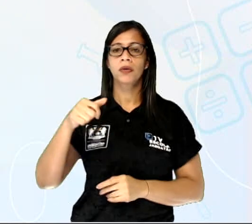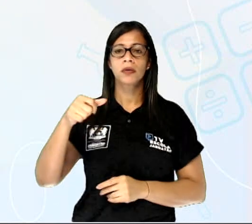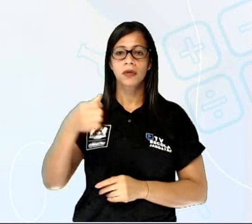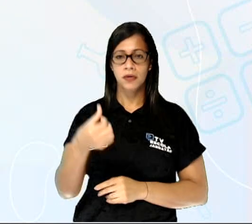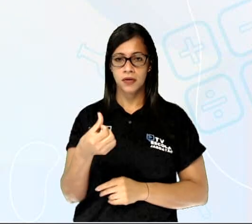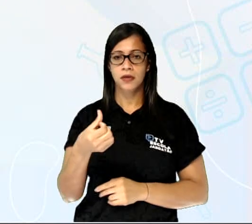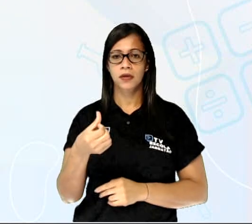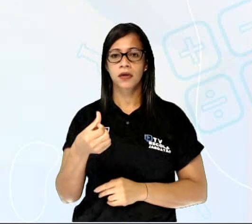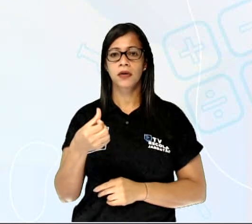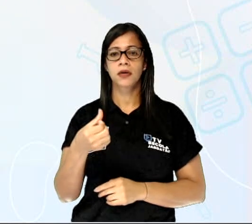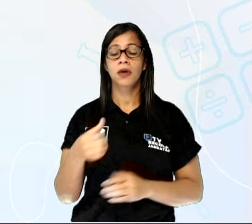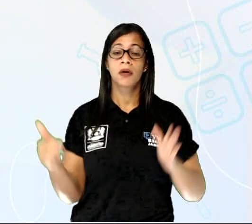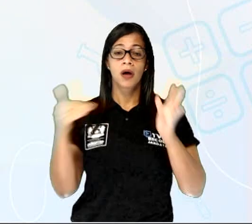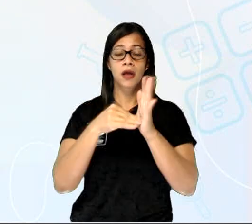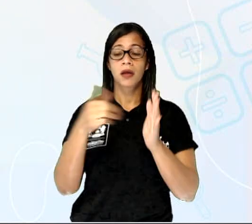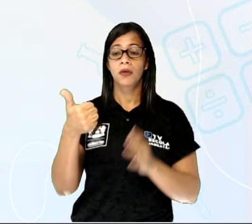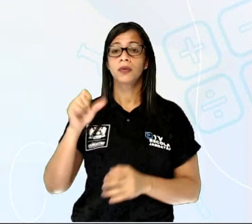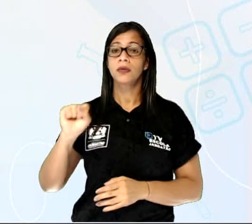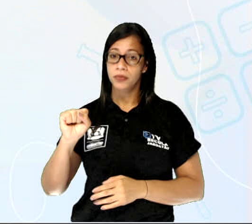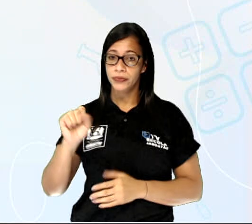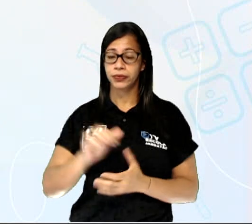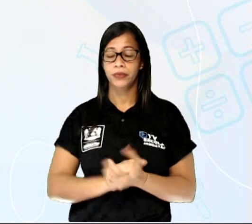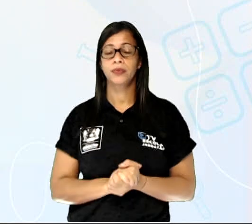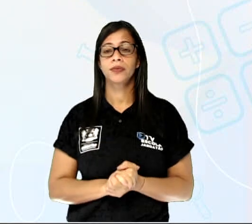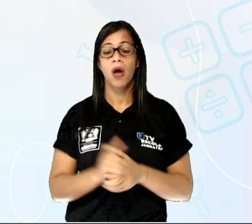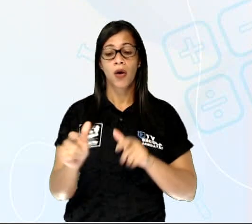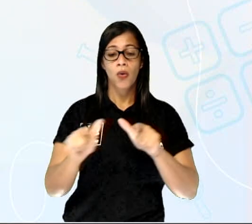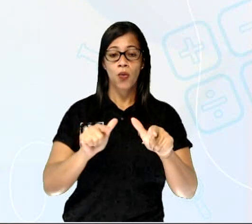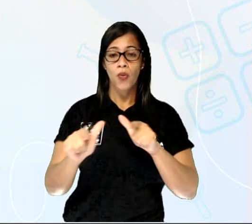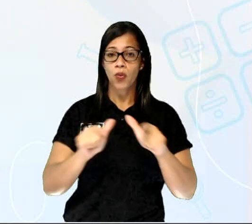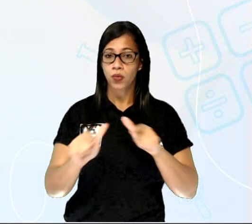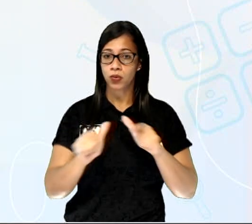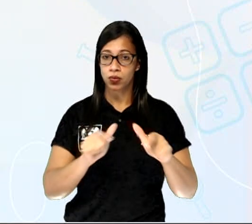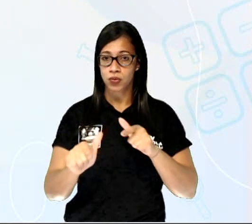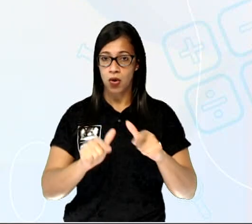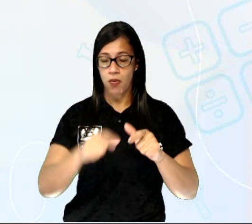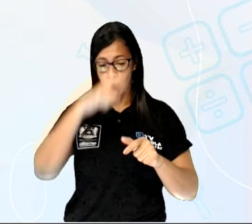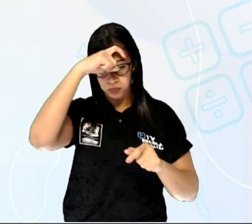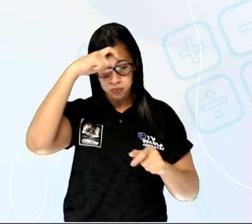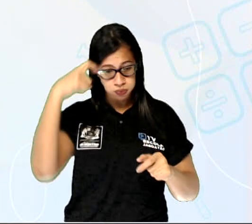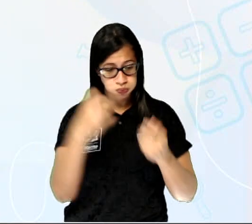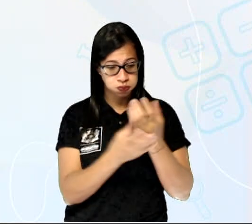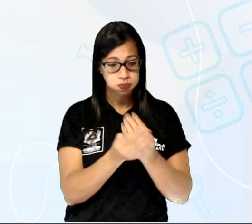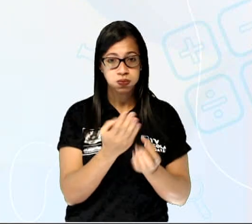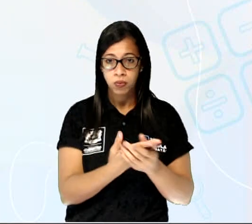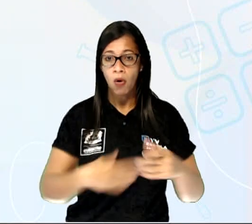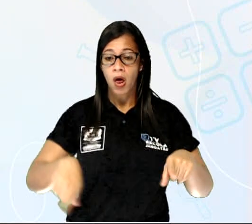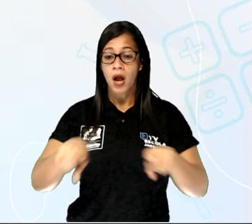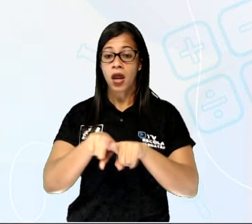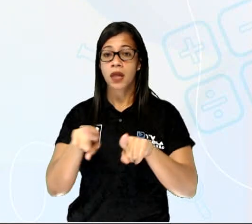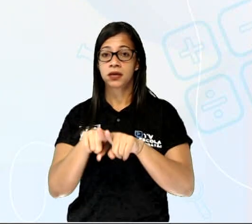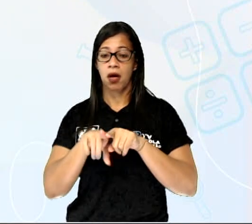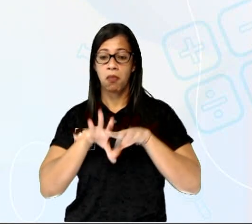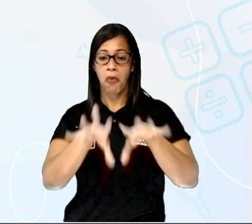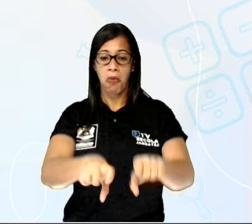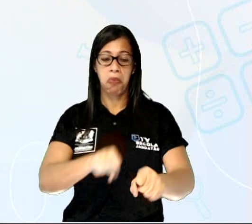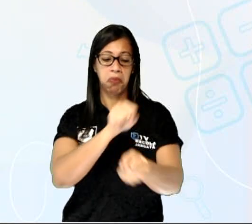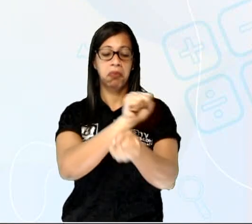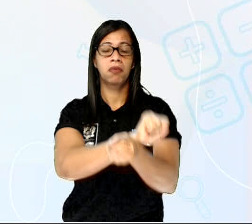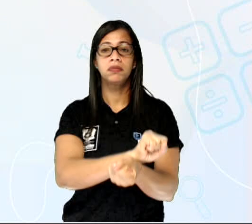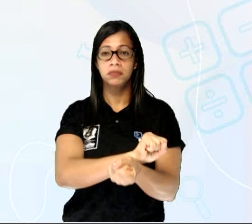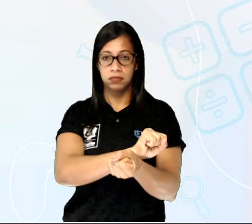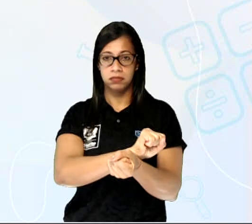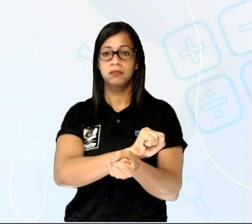obra livre, aquela contratada, e a mão de obra escravizada, aquela adquirida, que era composta basicamente